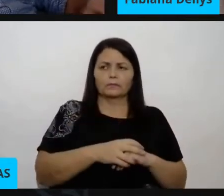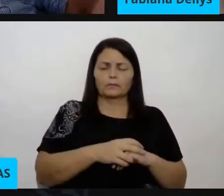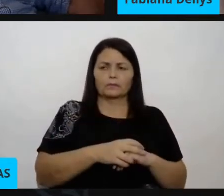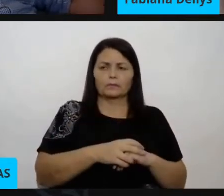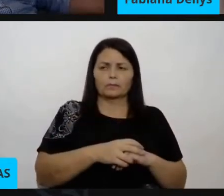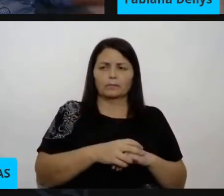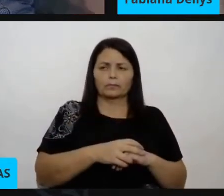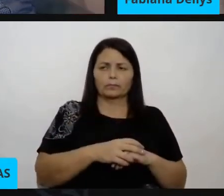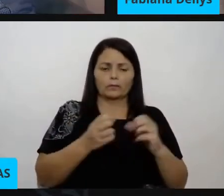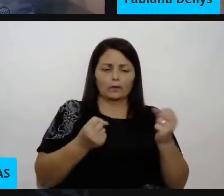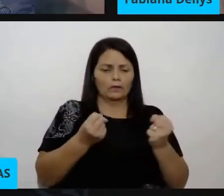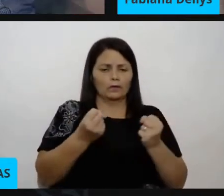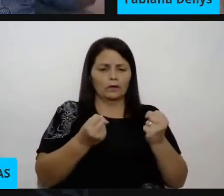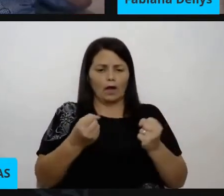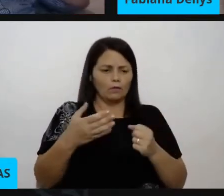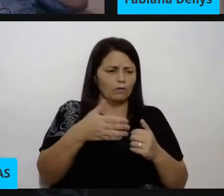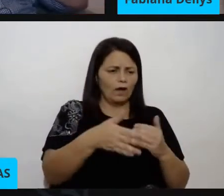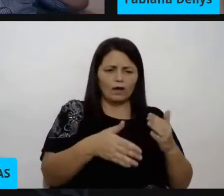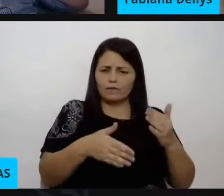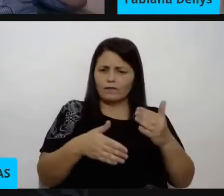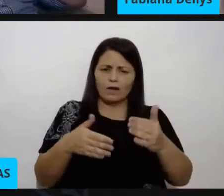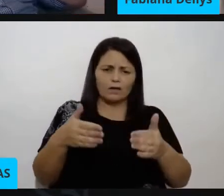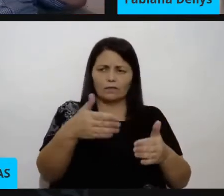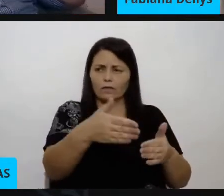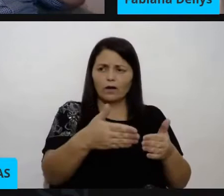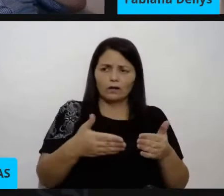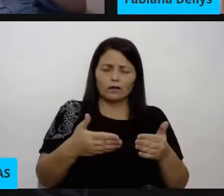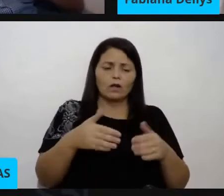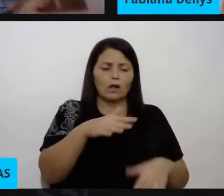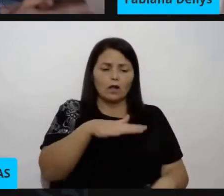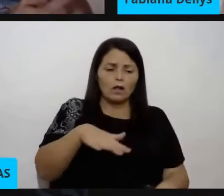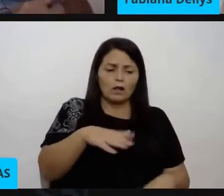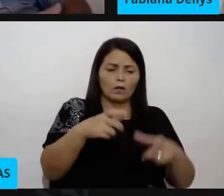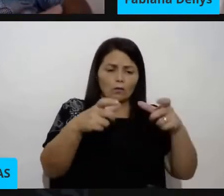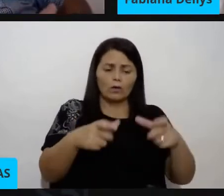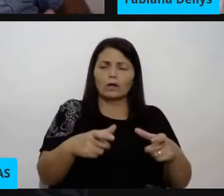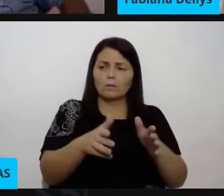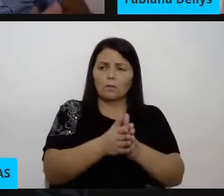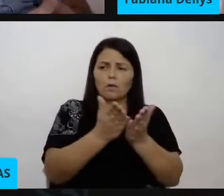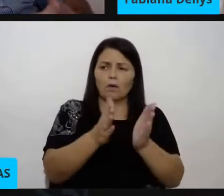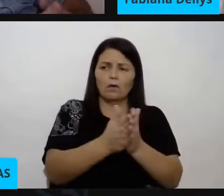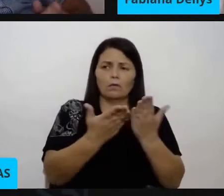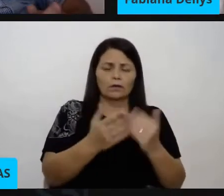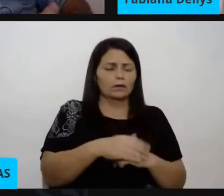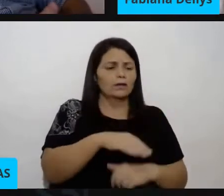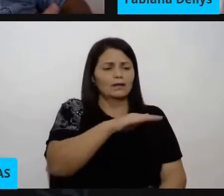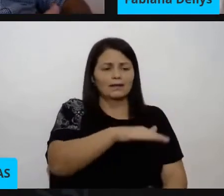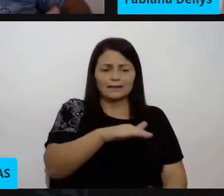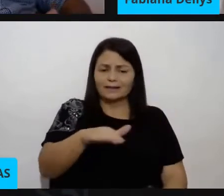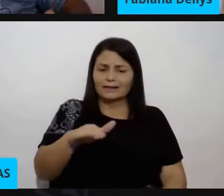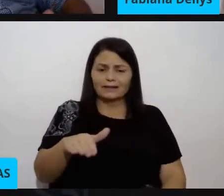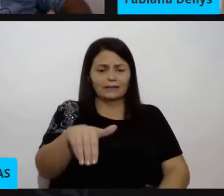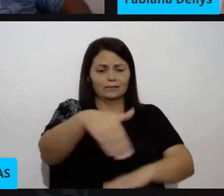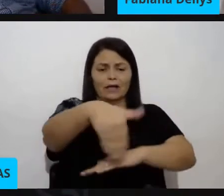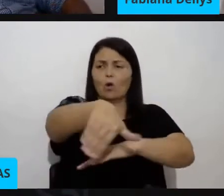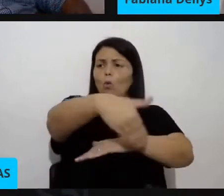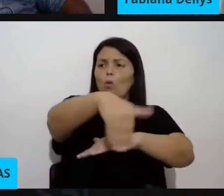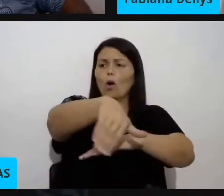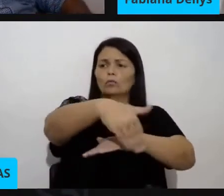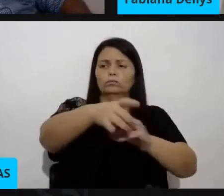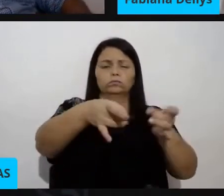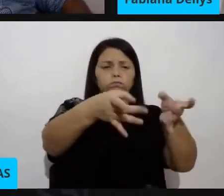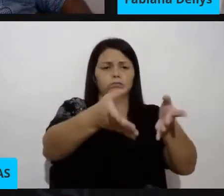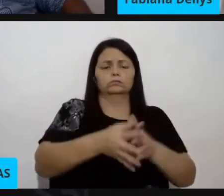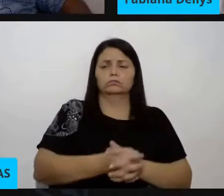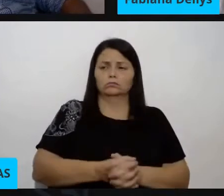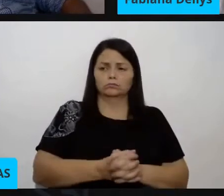Pega um carro, passa andando em bairros pobres, você vai ver que as crianças estão na rua,